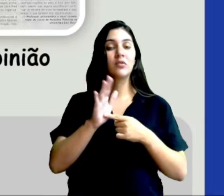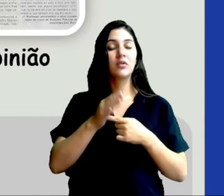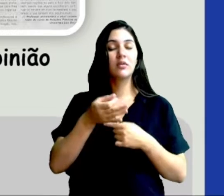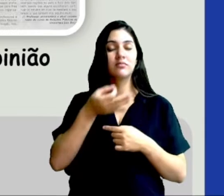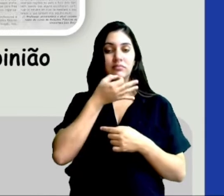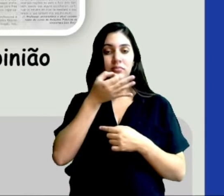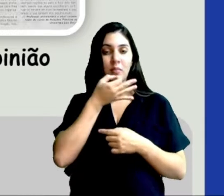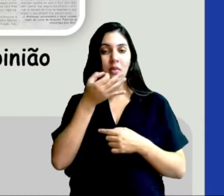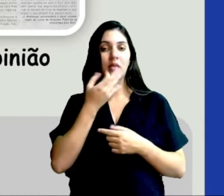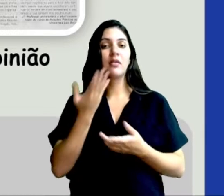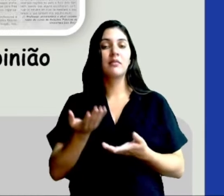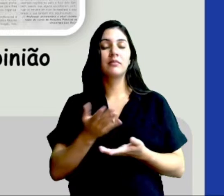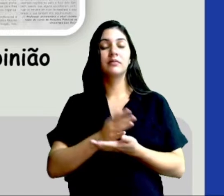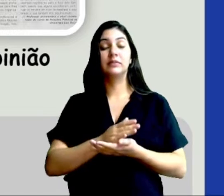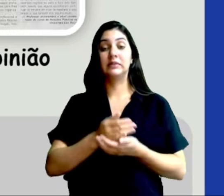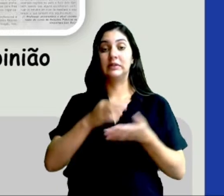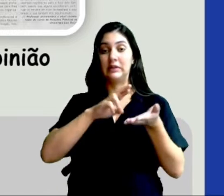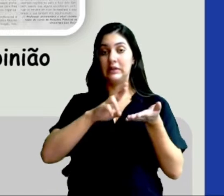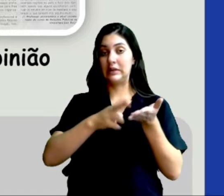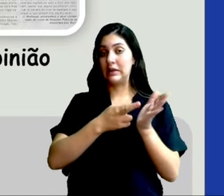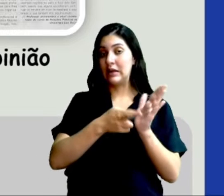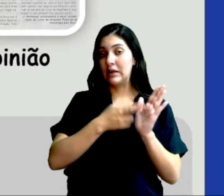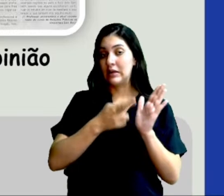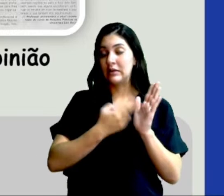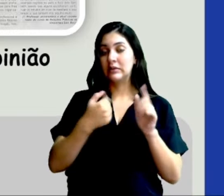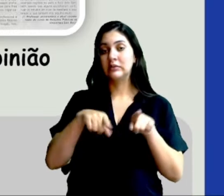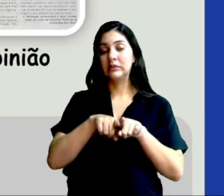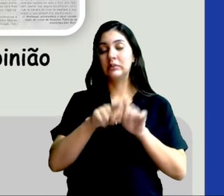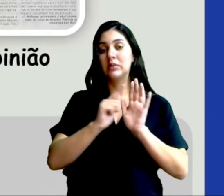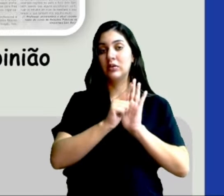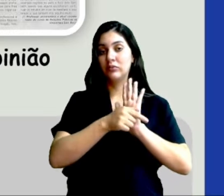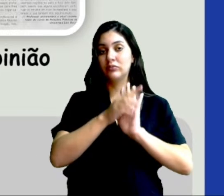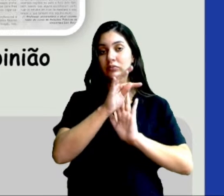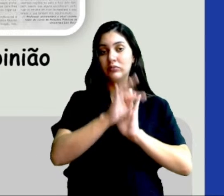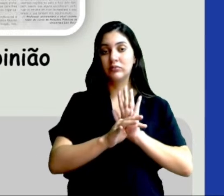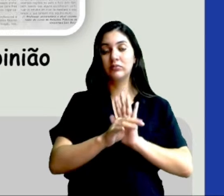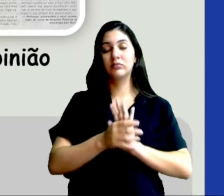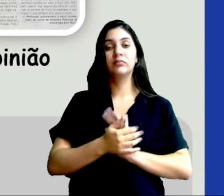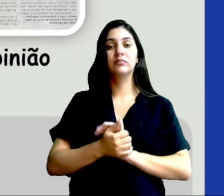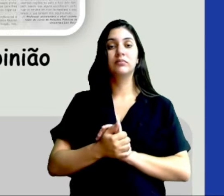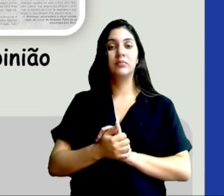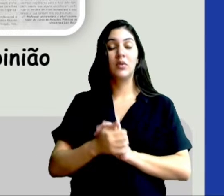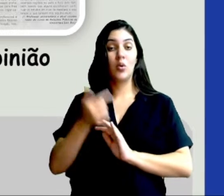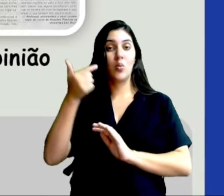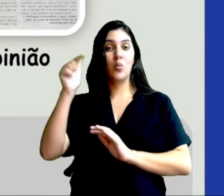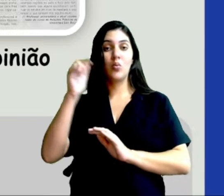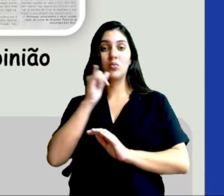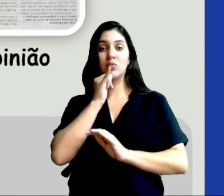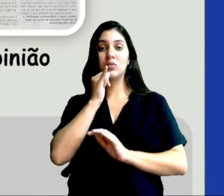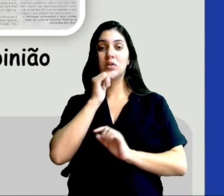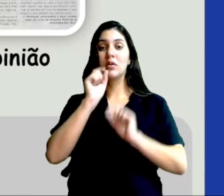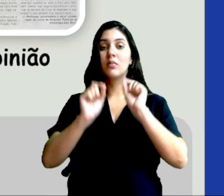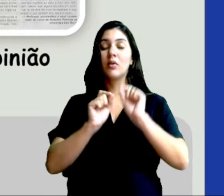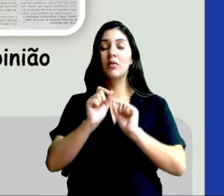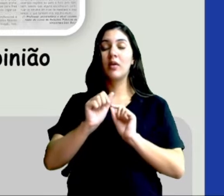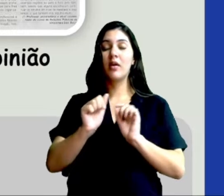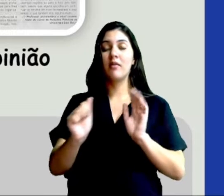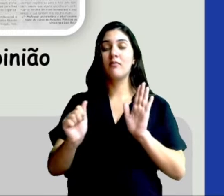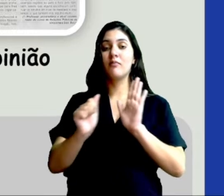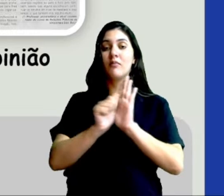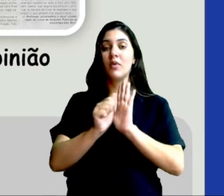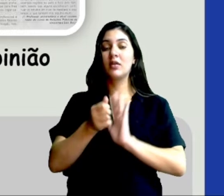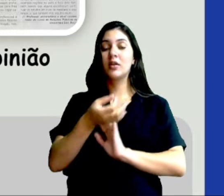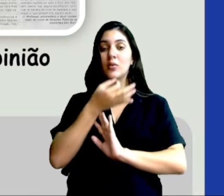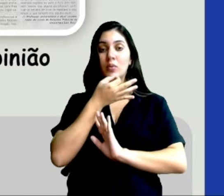seus argumentos. Então a redação também é um gênero textual. Outro exemplo é o artigo de